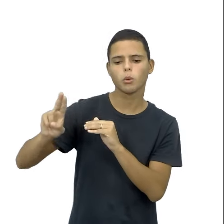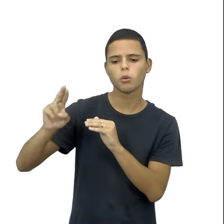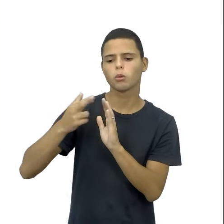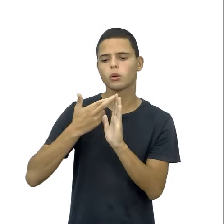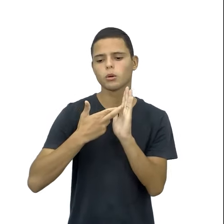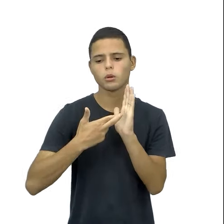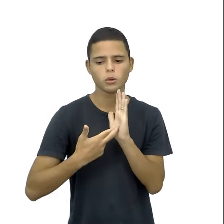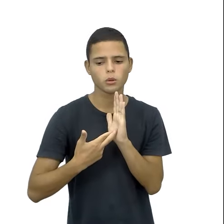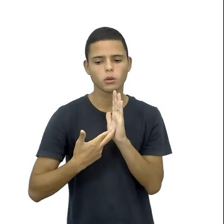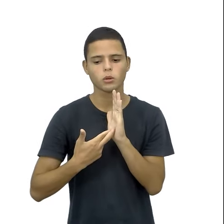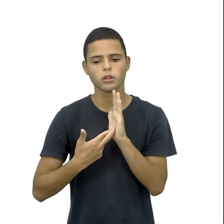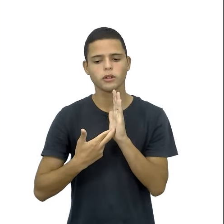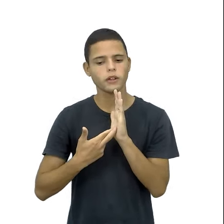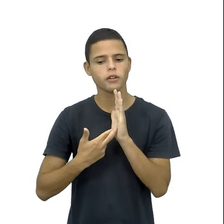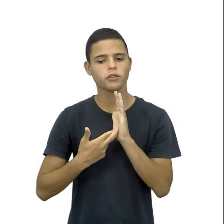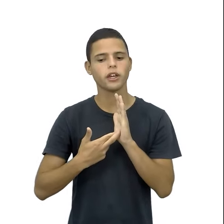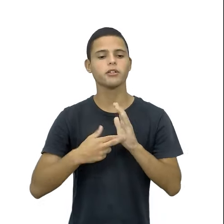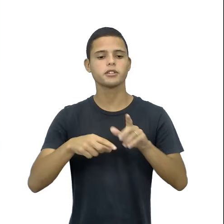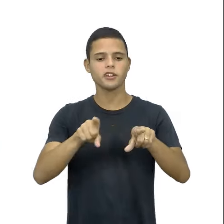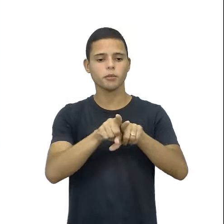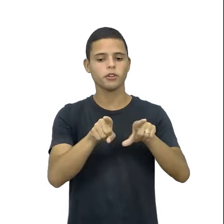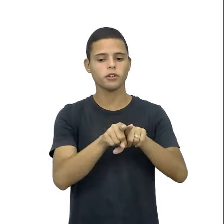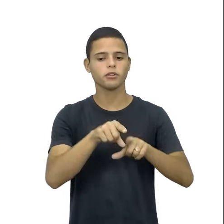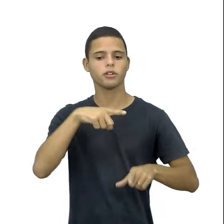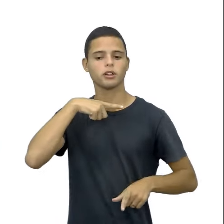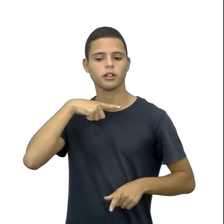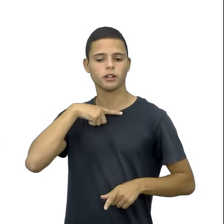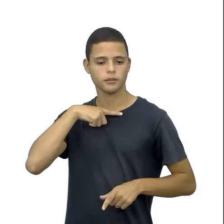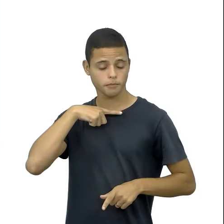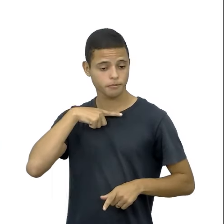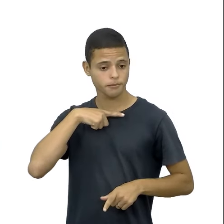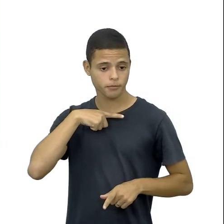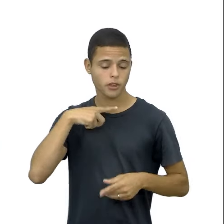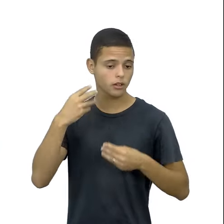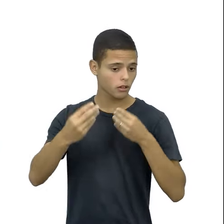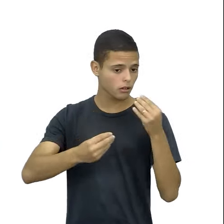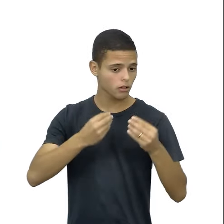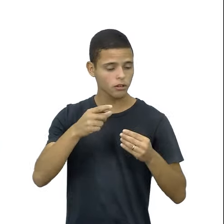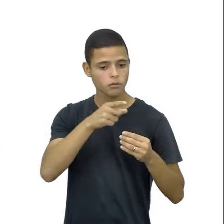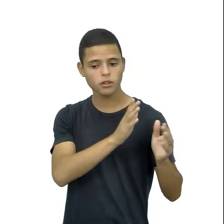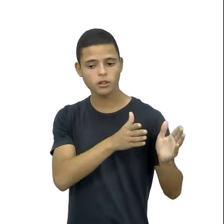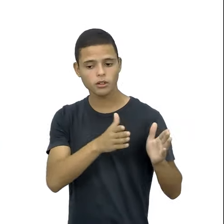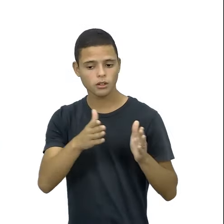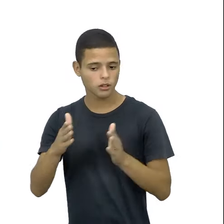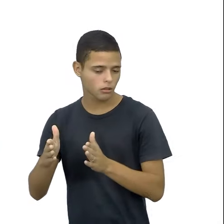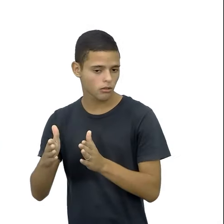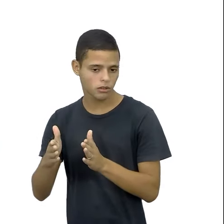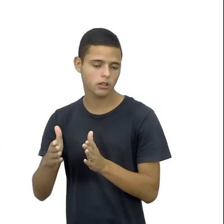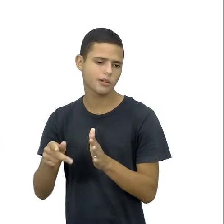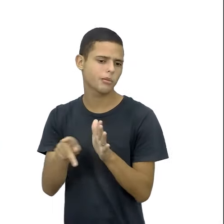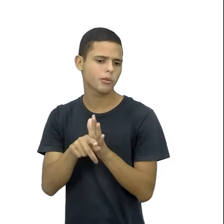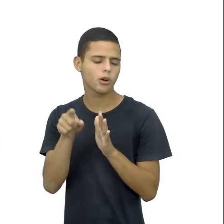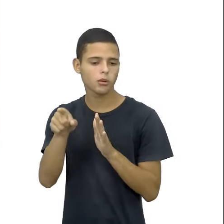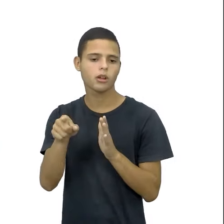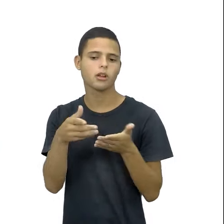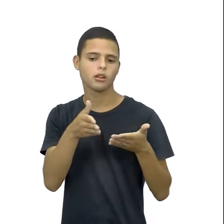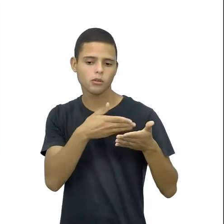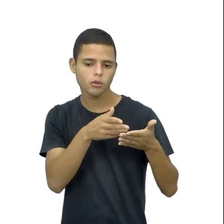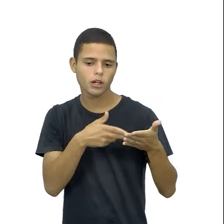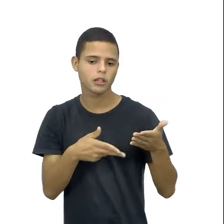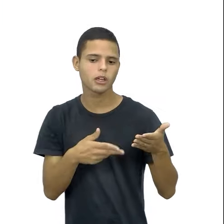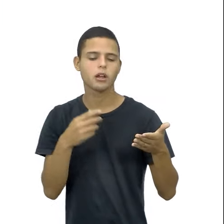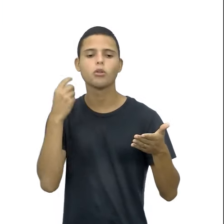registra a matemática, como que está organizado o pensamento dele, como que ele se organiza naquele espaço do caderno,